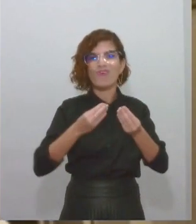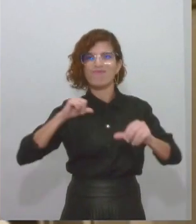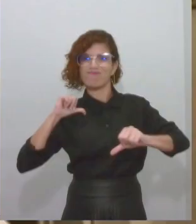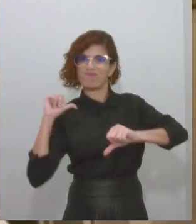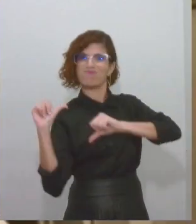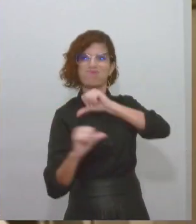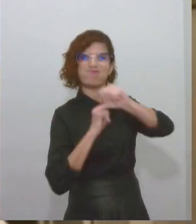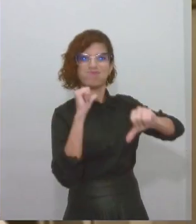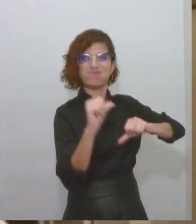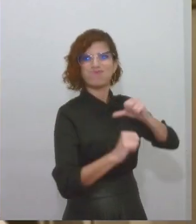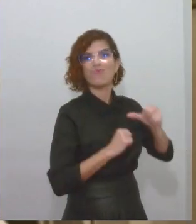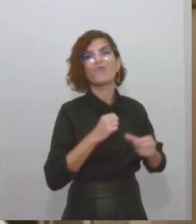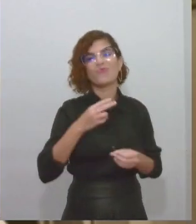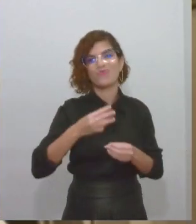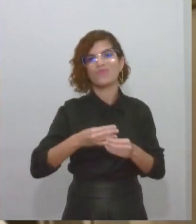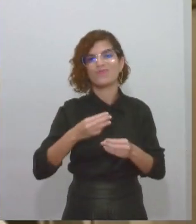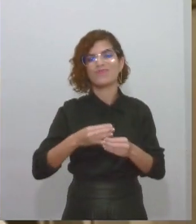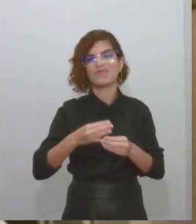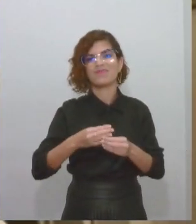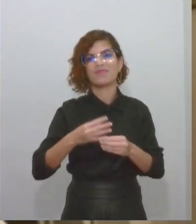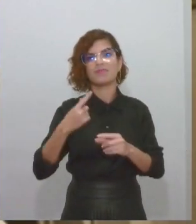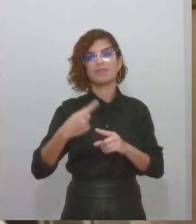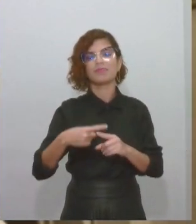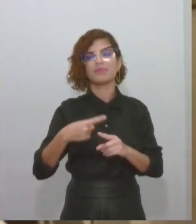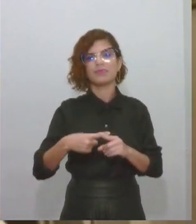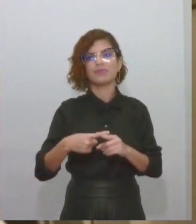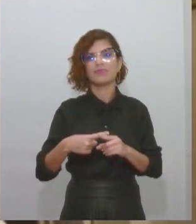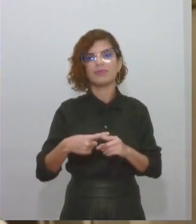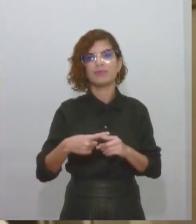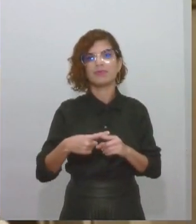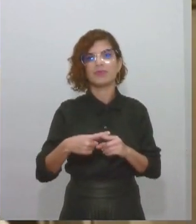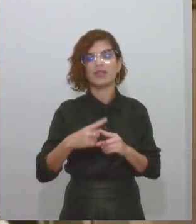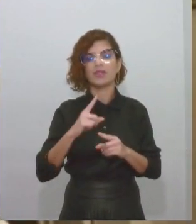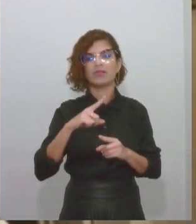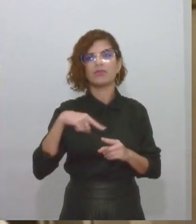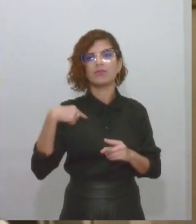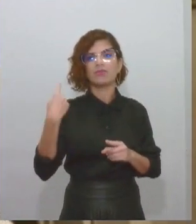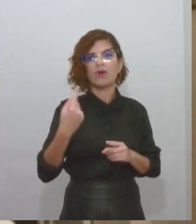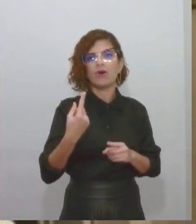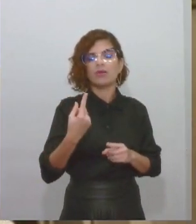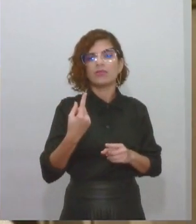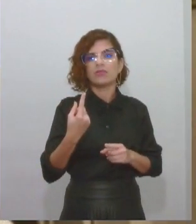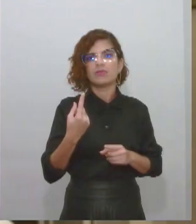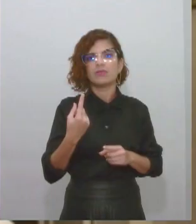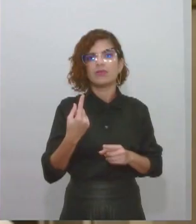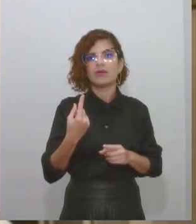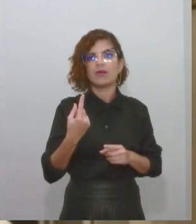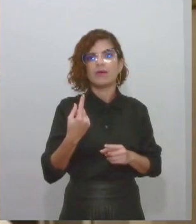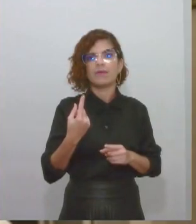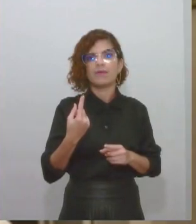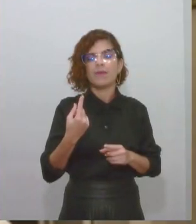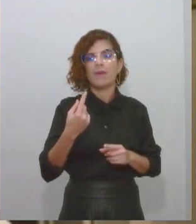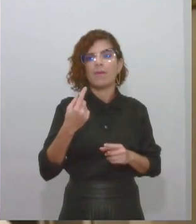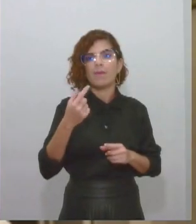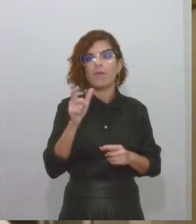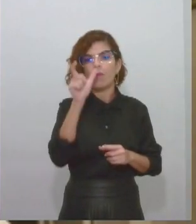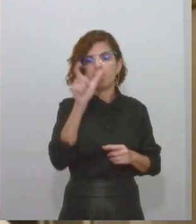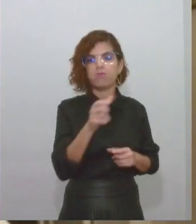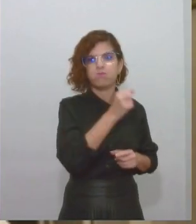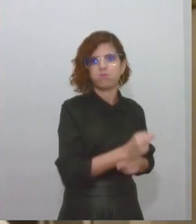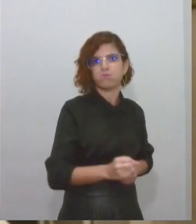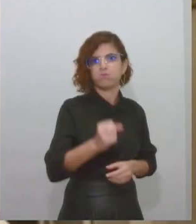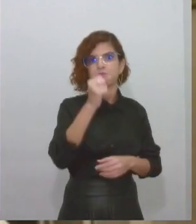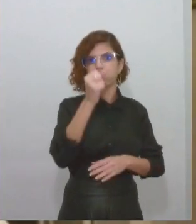cidade, porque nós colocamos como ator principal no palco do